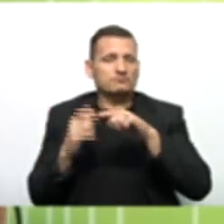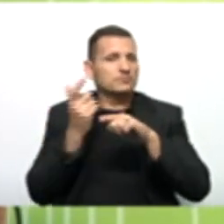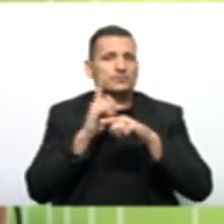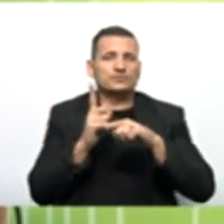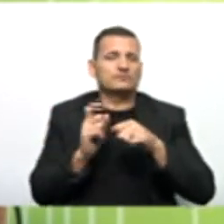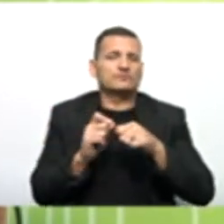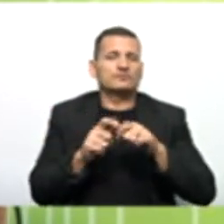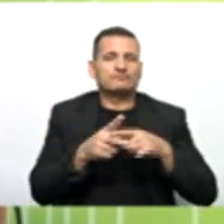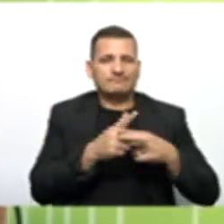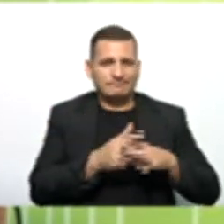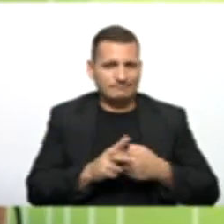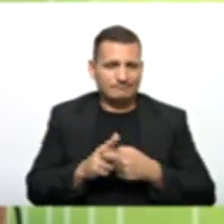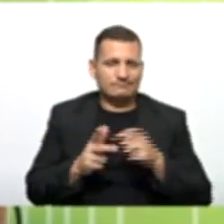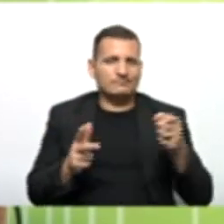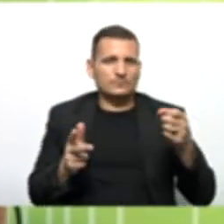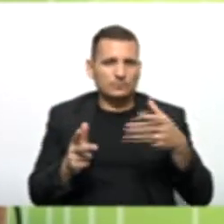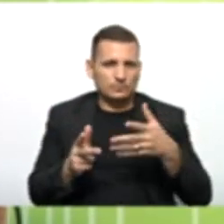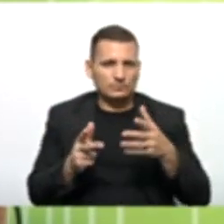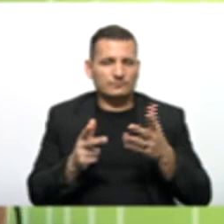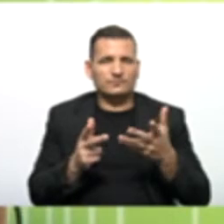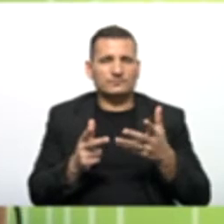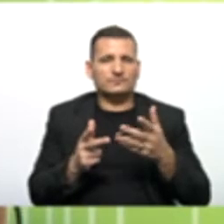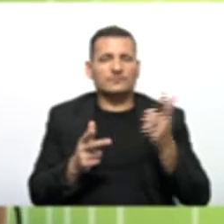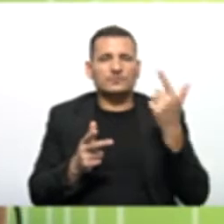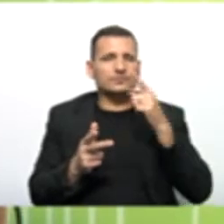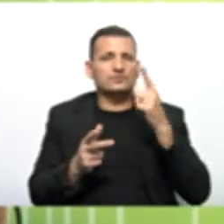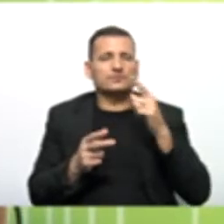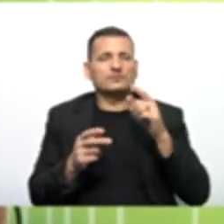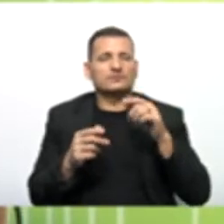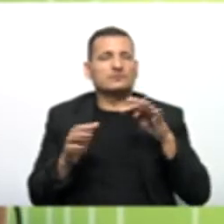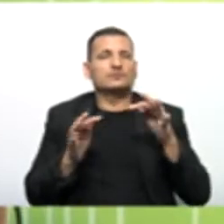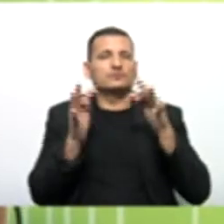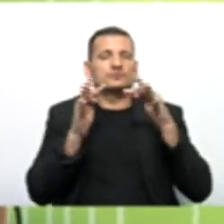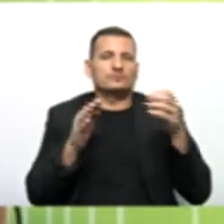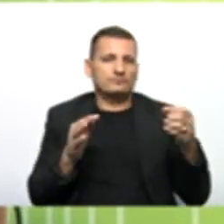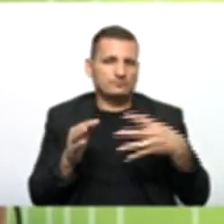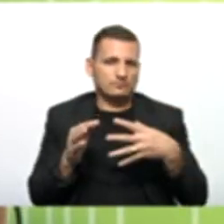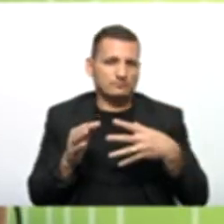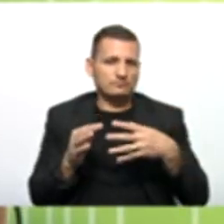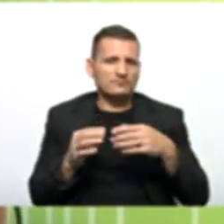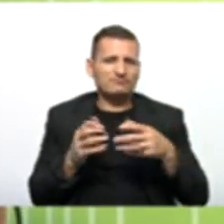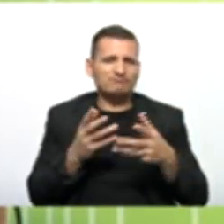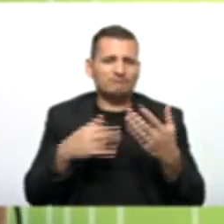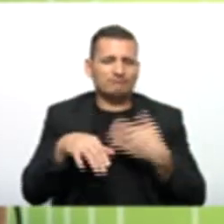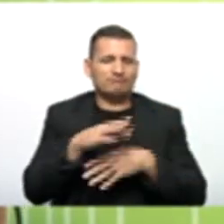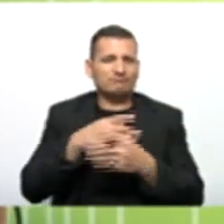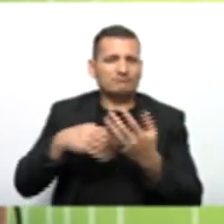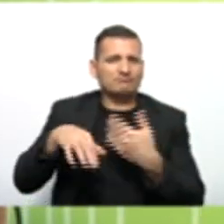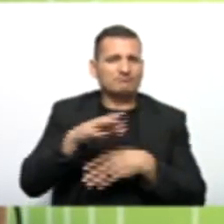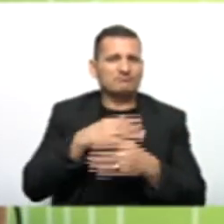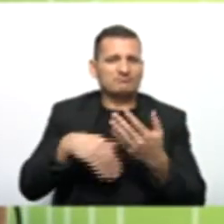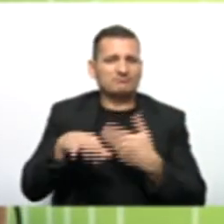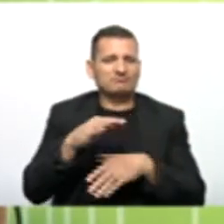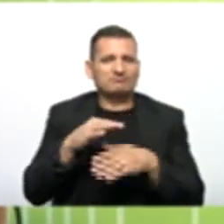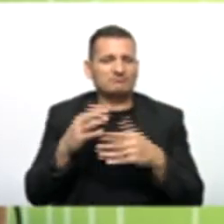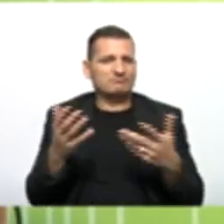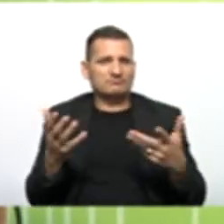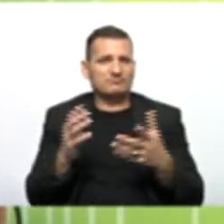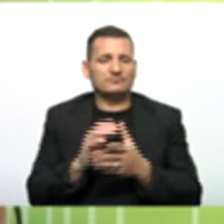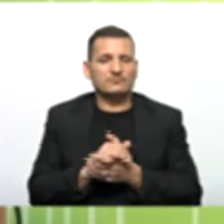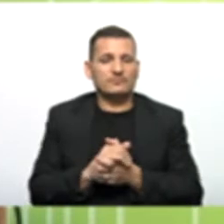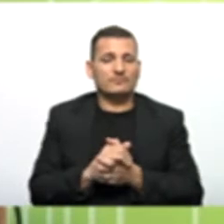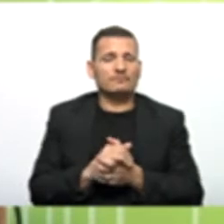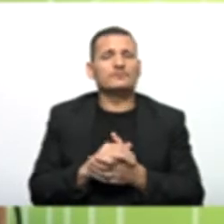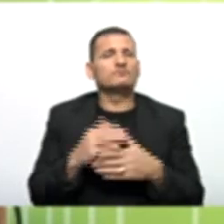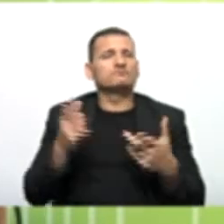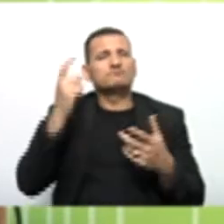máquinas novas, não conseguiam criar tecnologias novas. Ficava tudo muito bagunçado, desorganizado. Então, o que